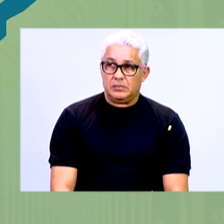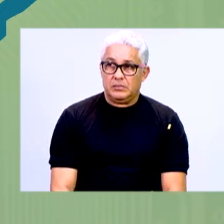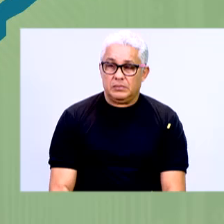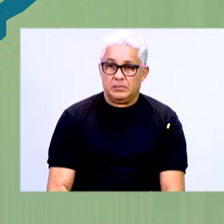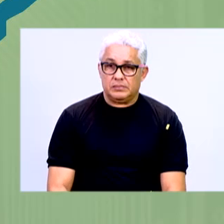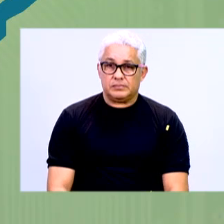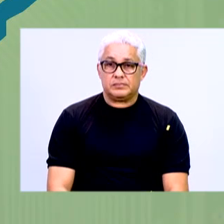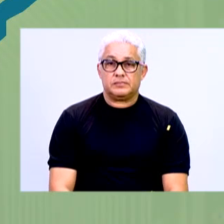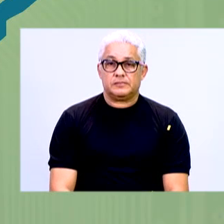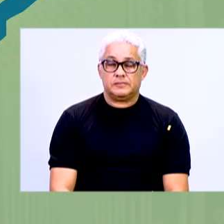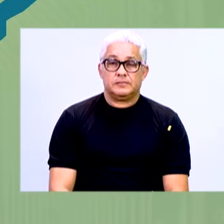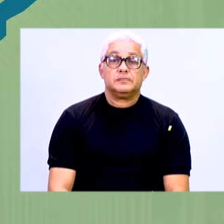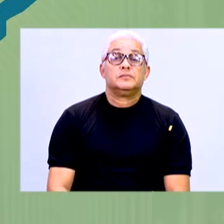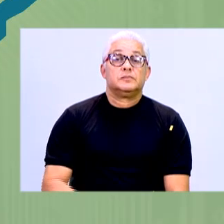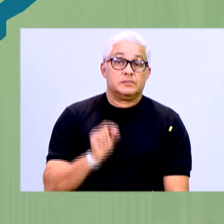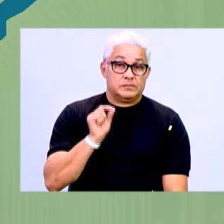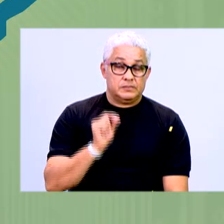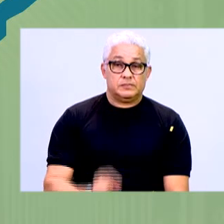implementação e prazo, são